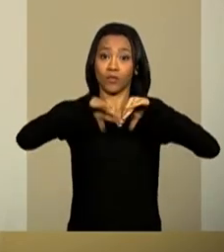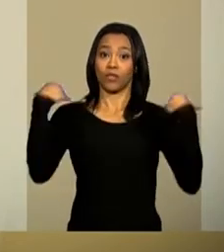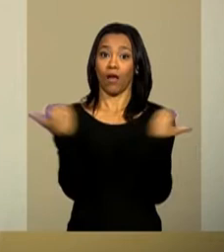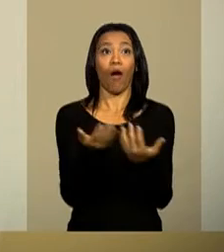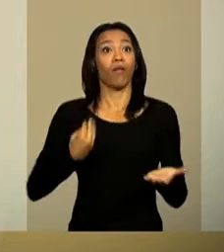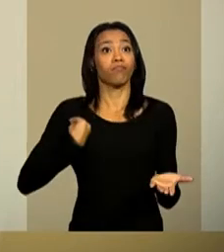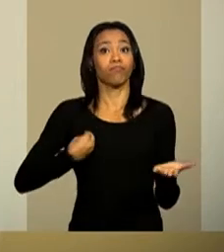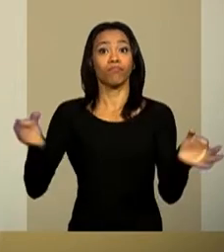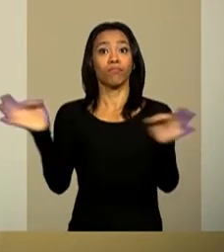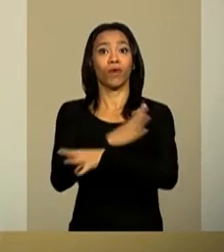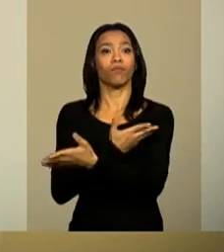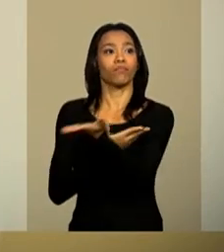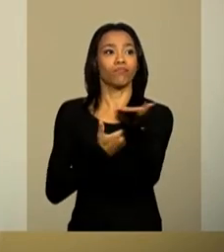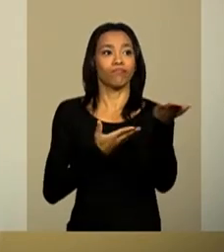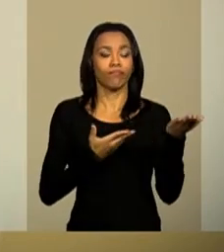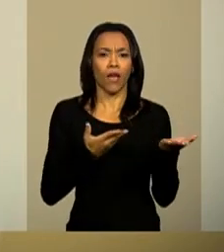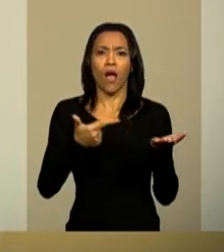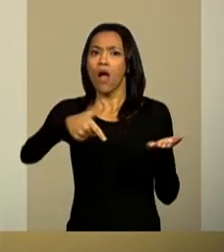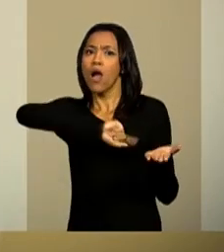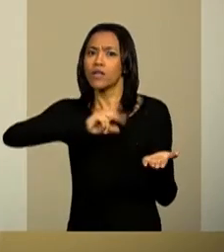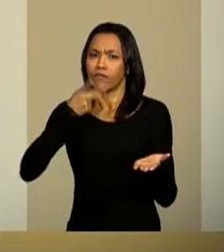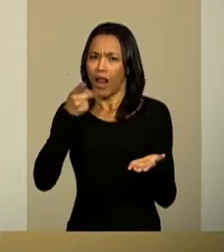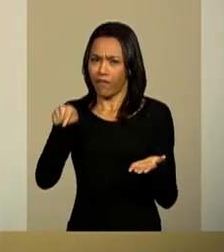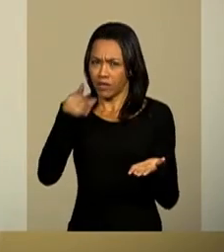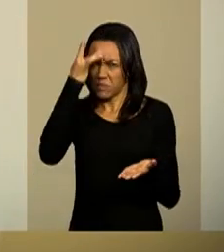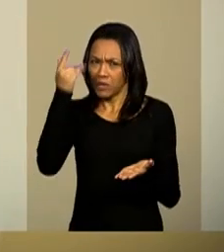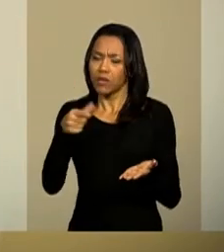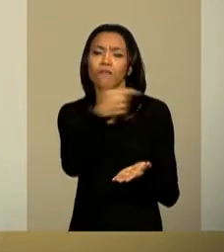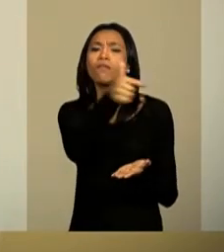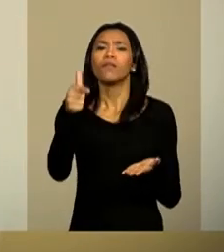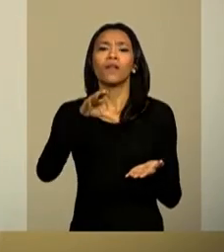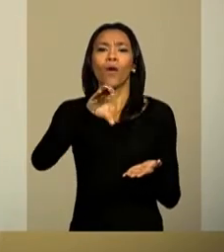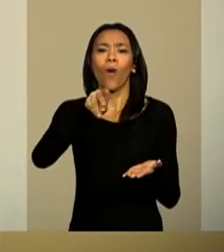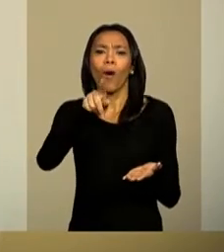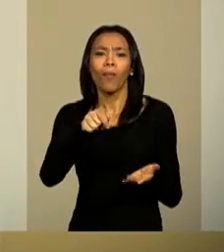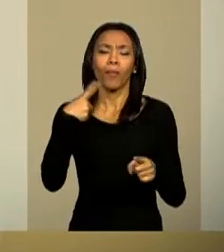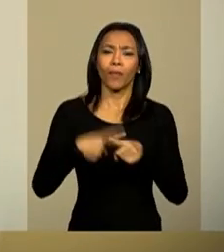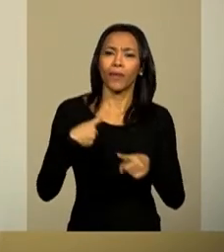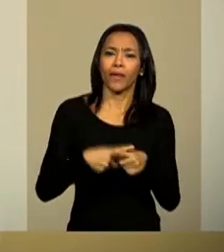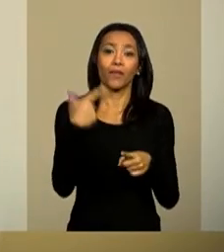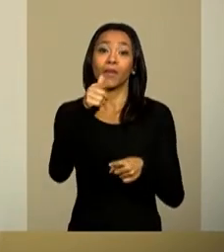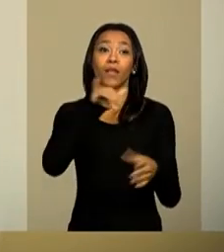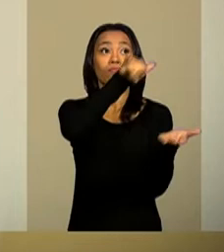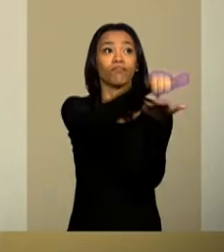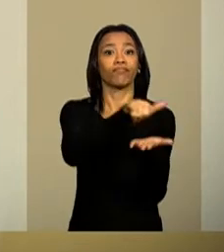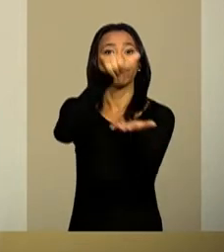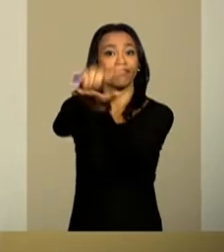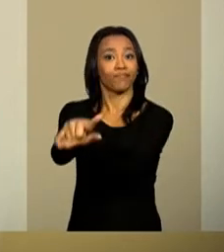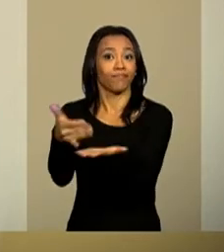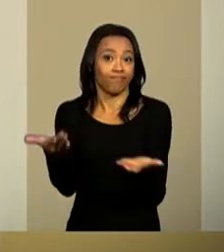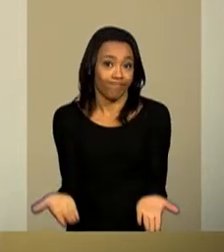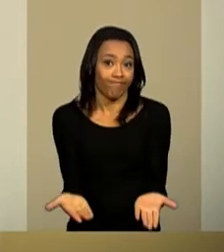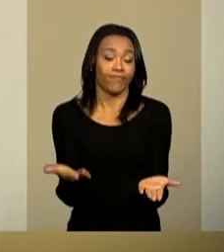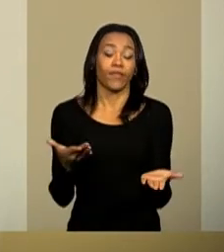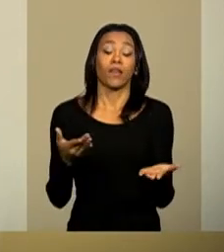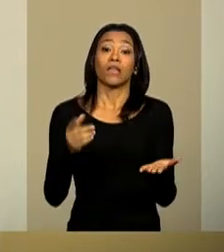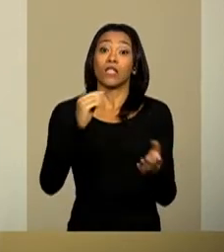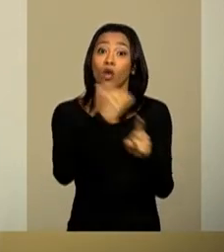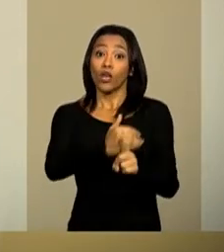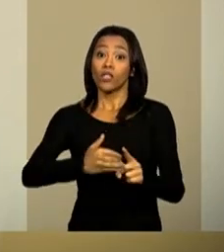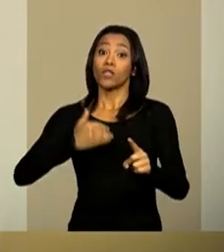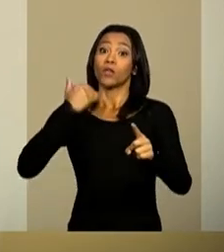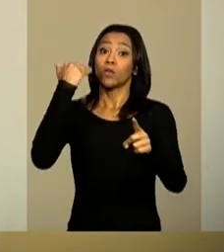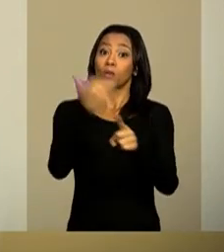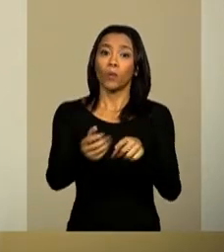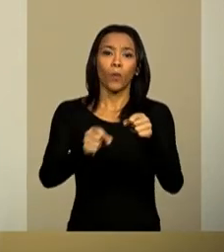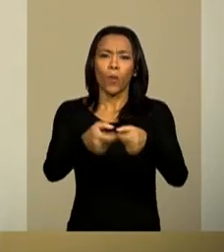aí prontos. Diziam que não teríamos Copa, porque não teríamos os aeroportos. Praticamente dobramos